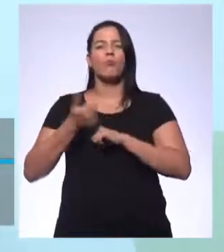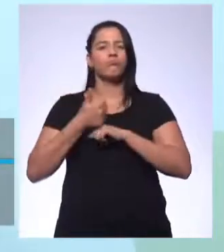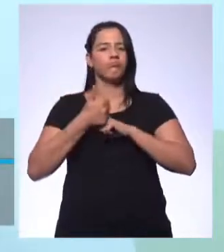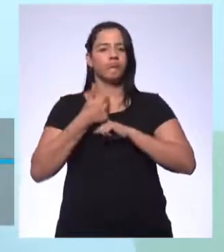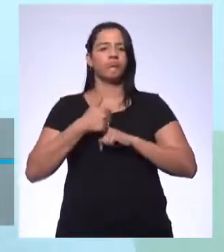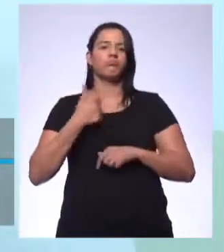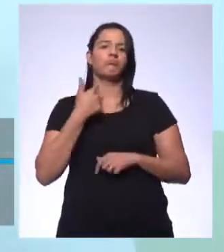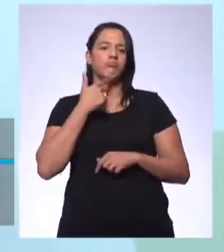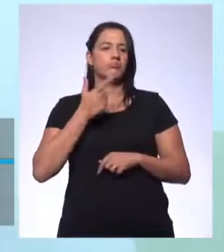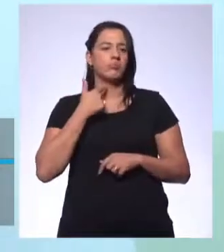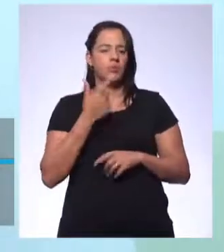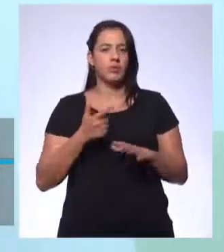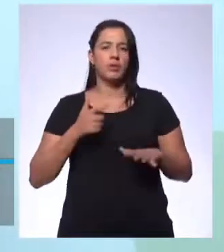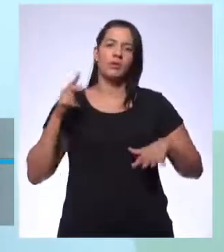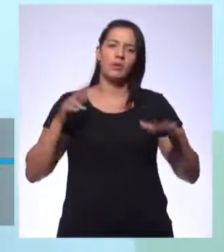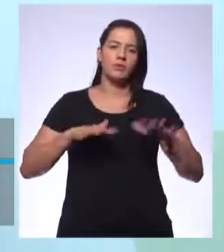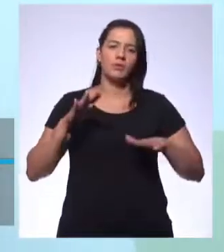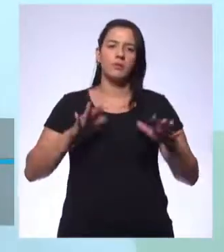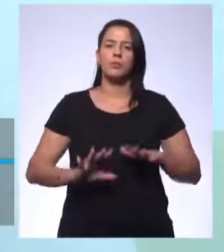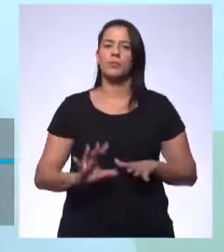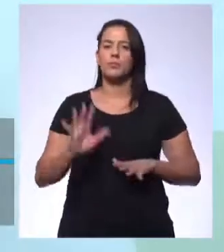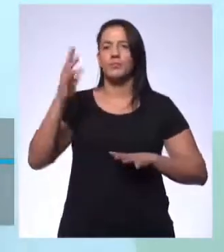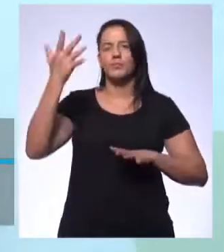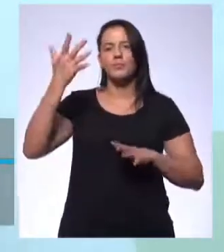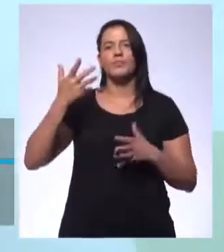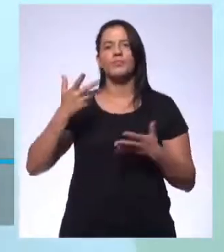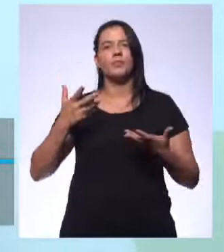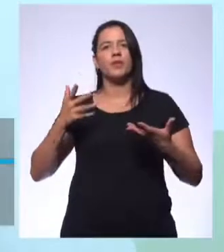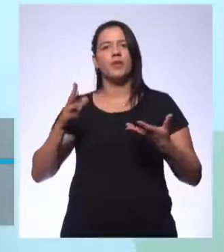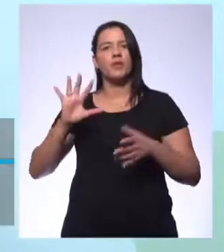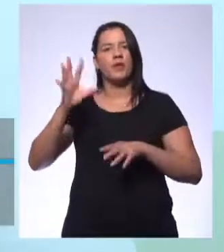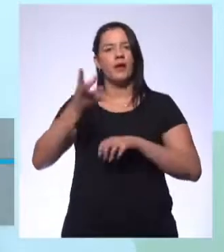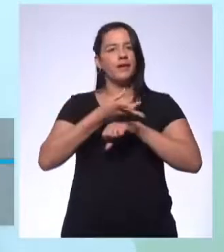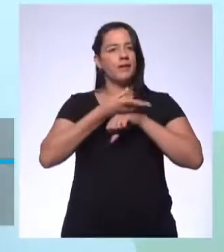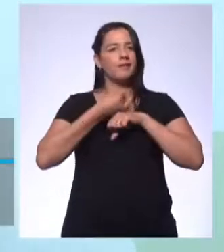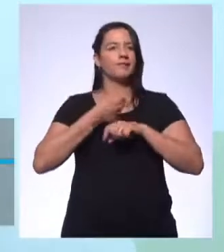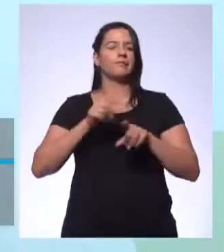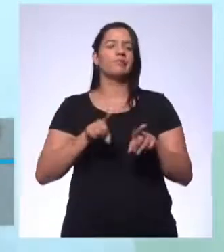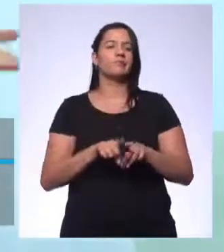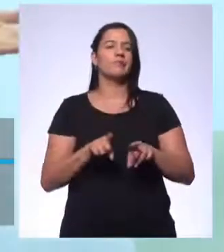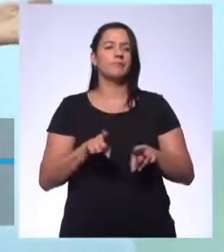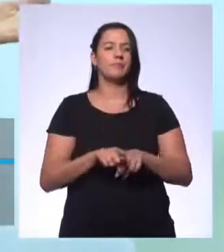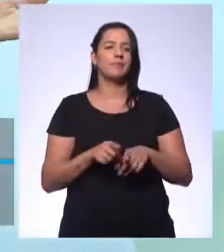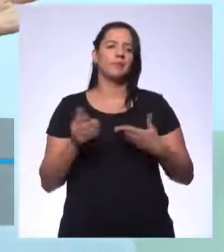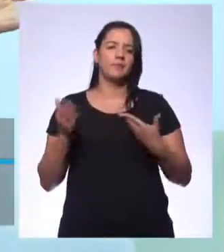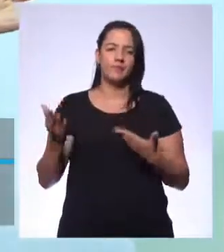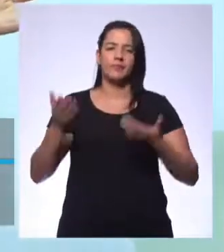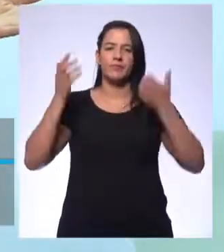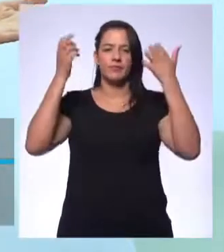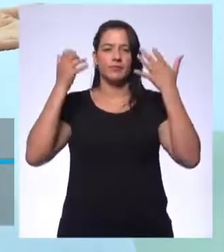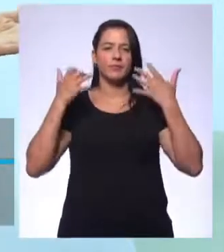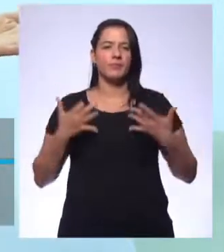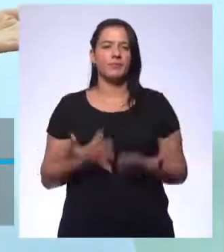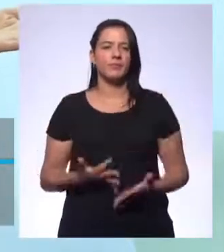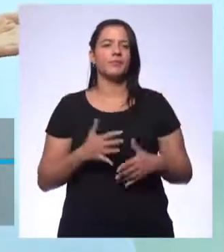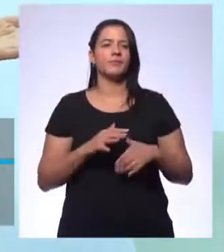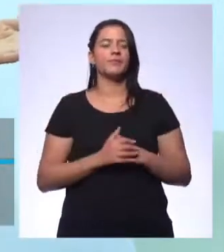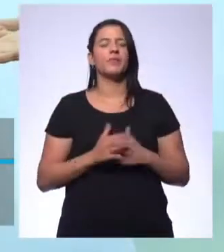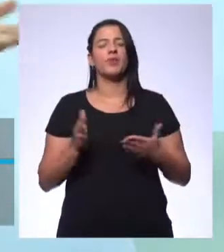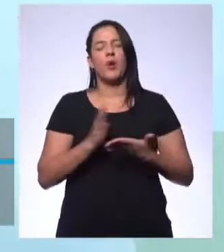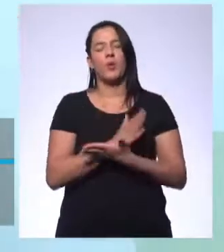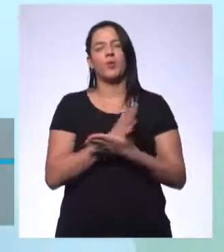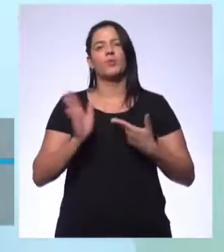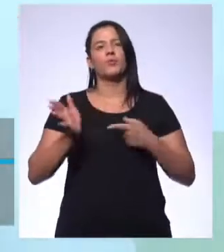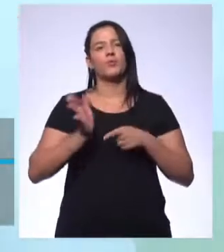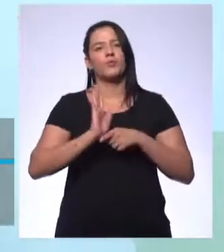acontece, às vezes, atingindo até mesmo a arte contemporânea, que, como vocês acabaram de falar aqui em alguns filmes, Exato. em alguns